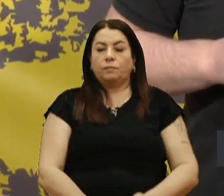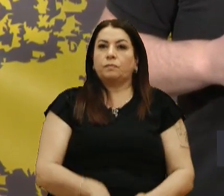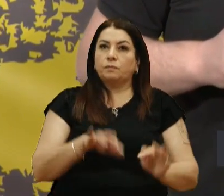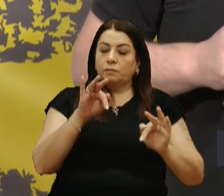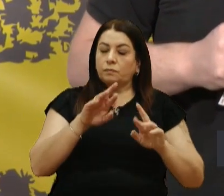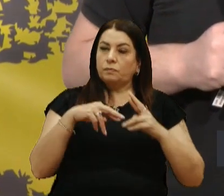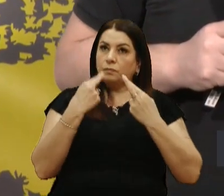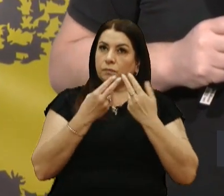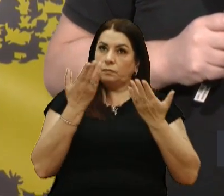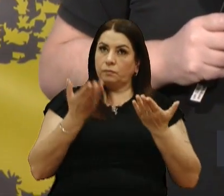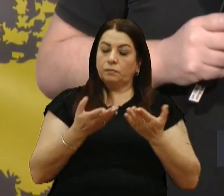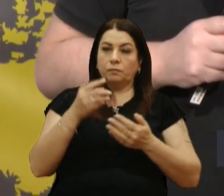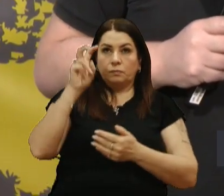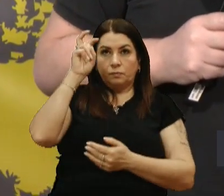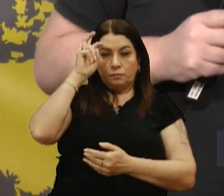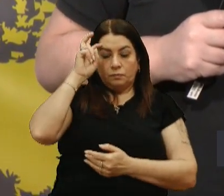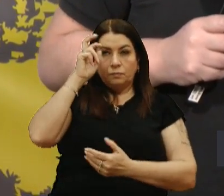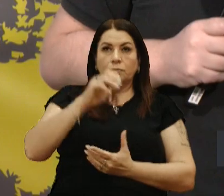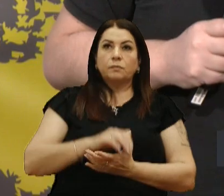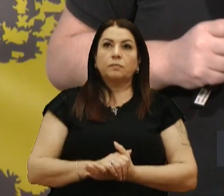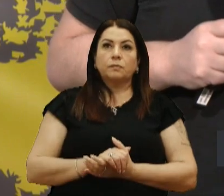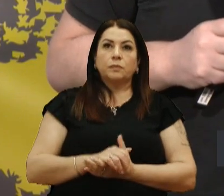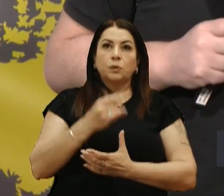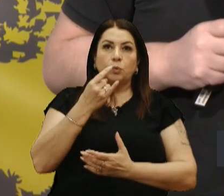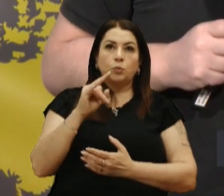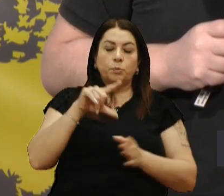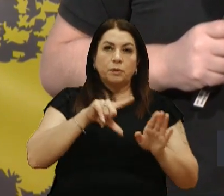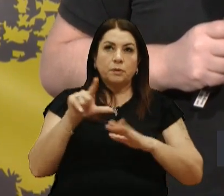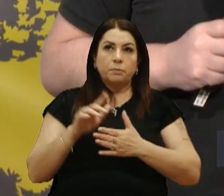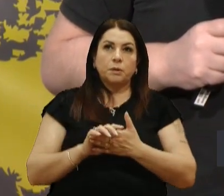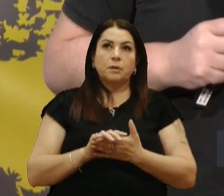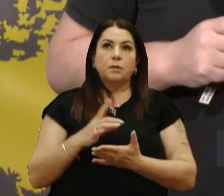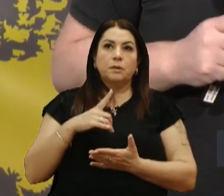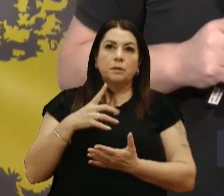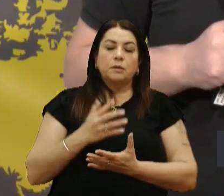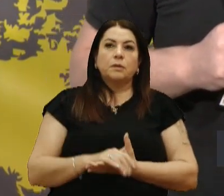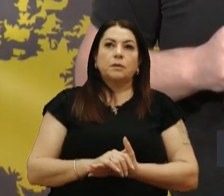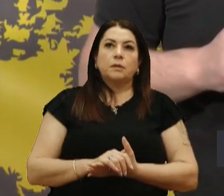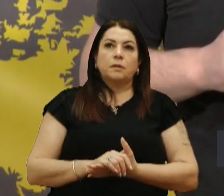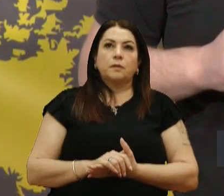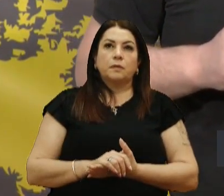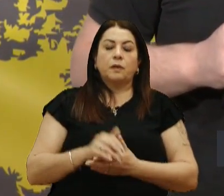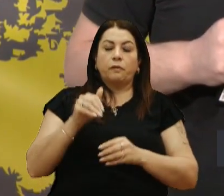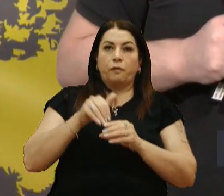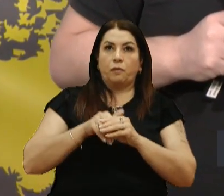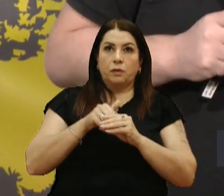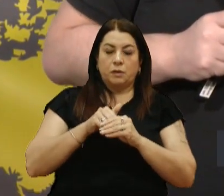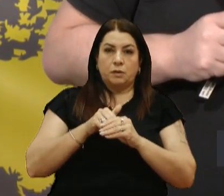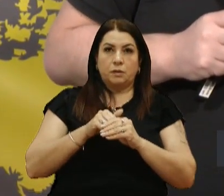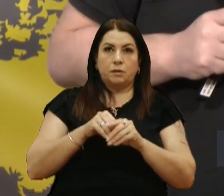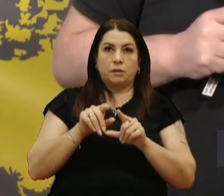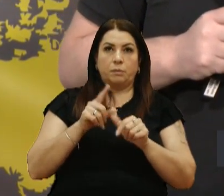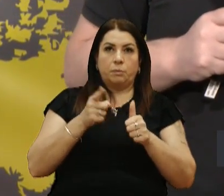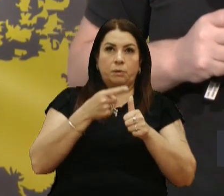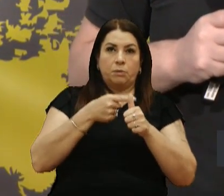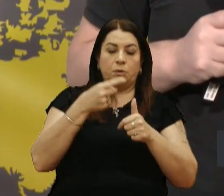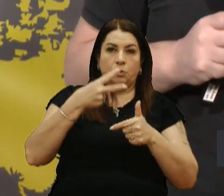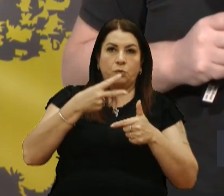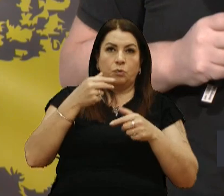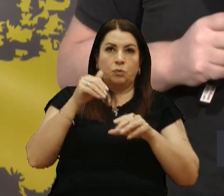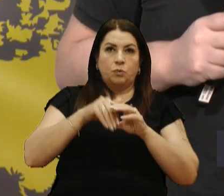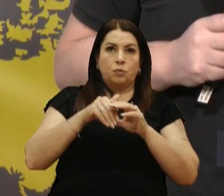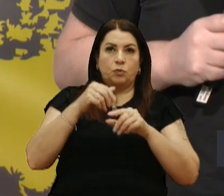Encerrada a sessão ordinária desta quinta-feira, a última da semana, onde teve a votação tanto em primeira como